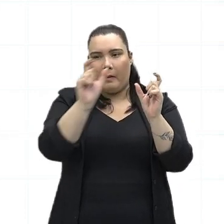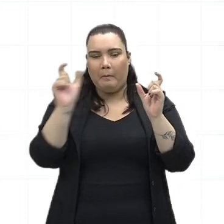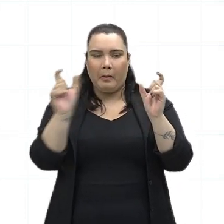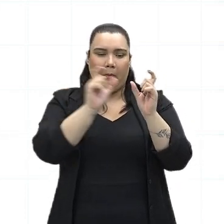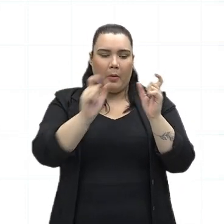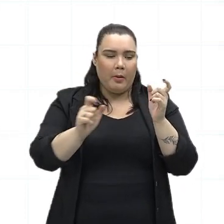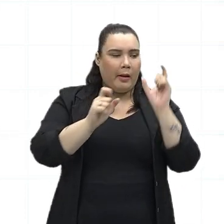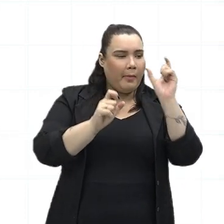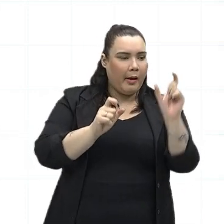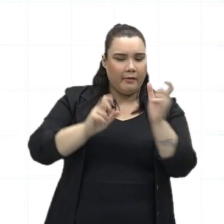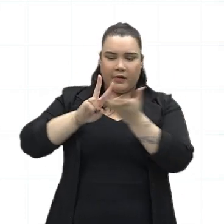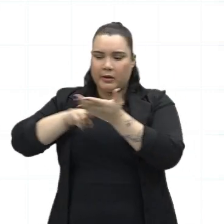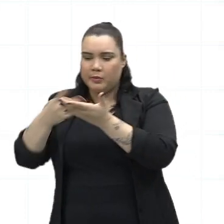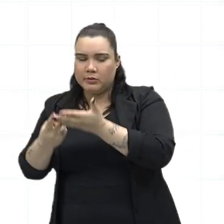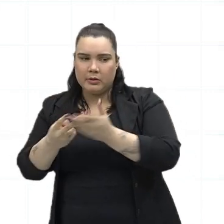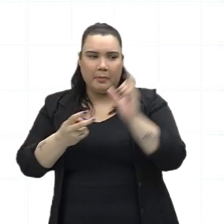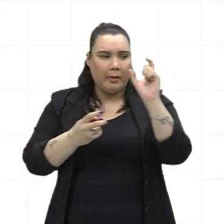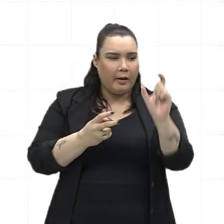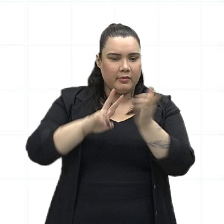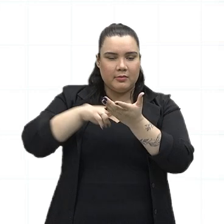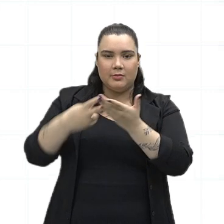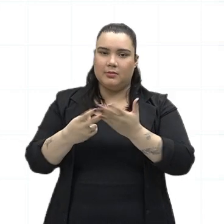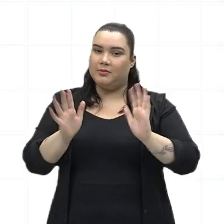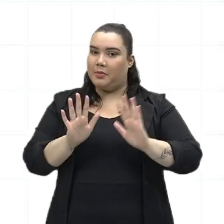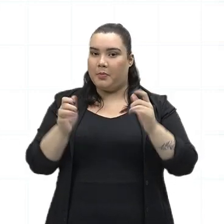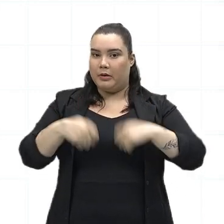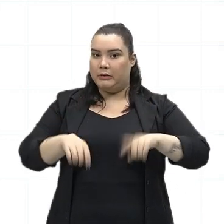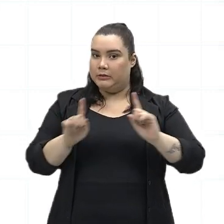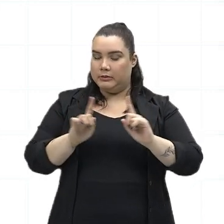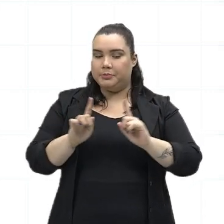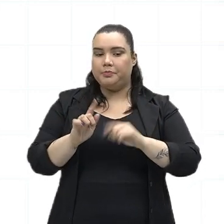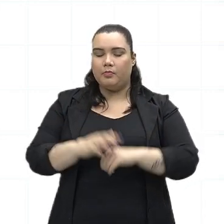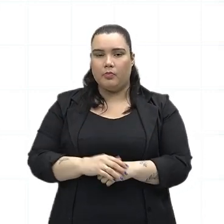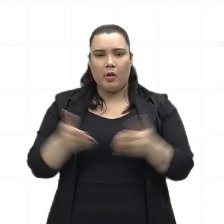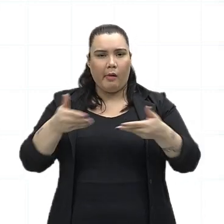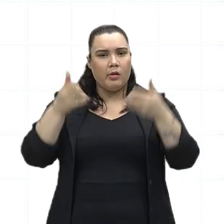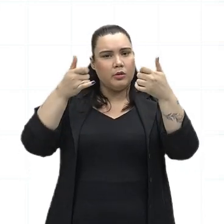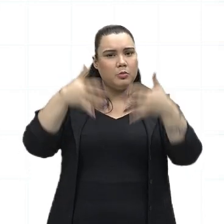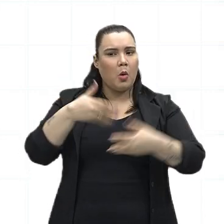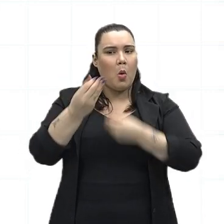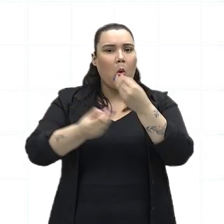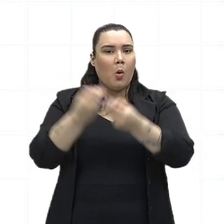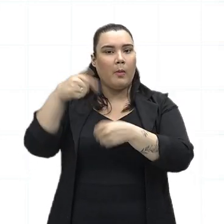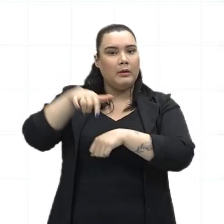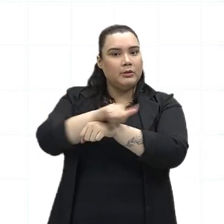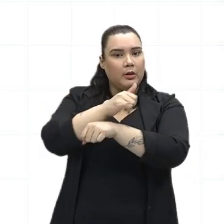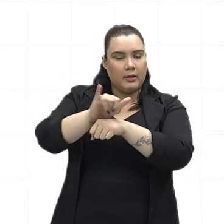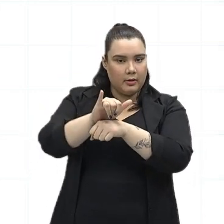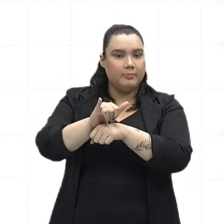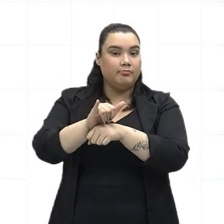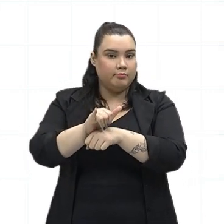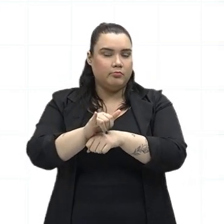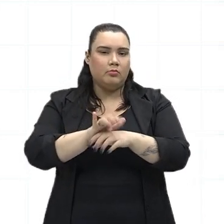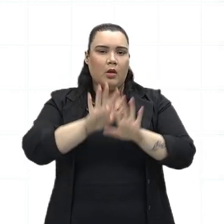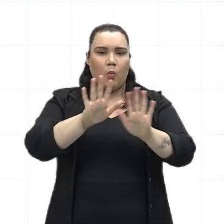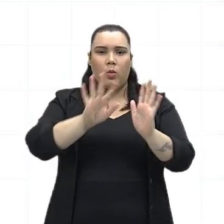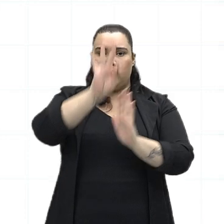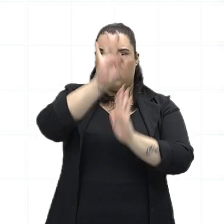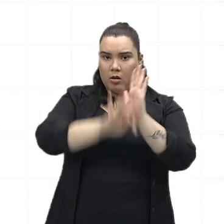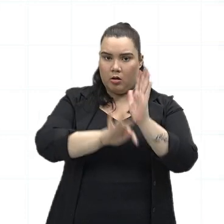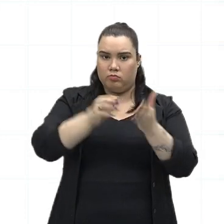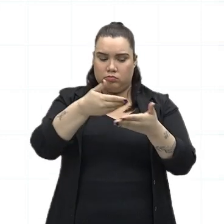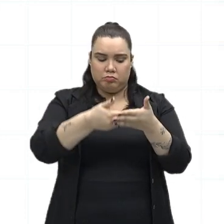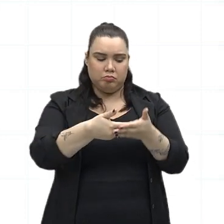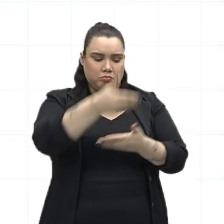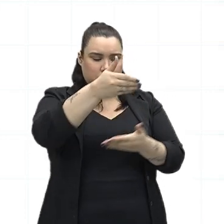que está ali, tá bom? E esse scanning, como é que ele funciona? Ele consiste em uma rápida visualização do